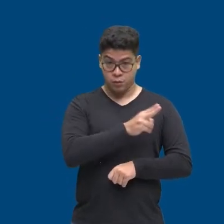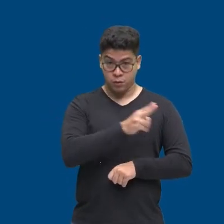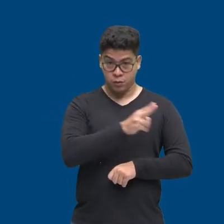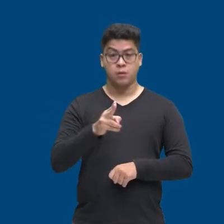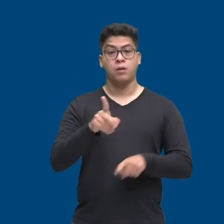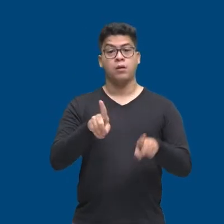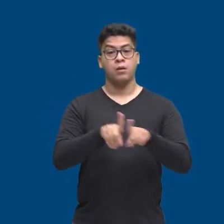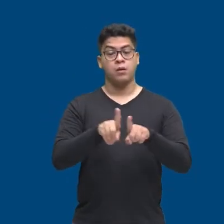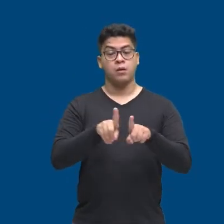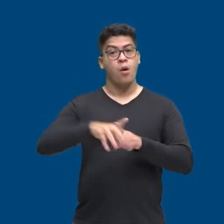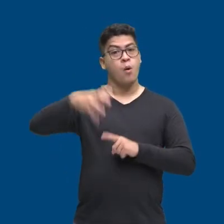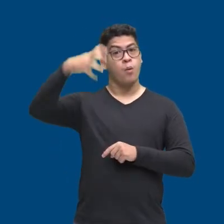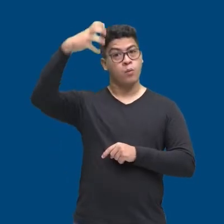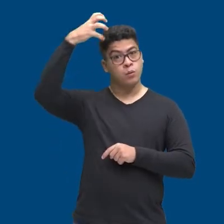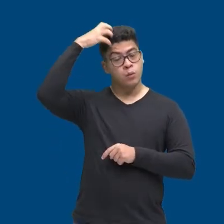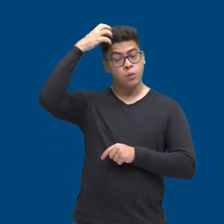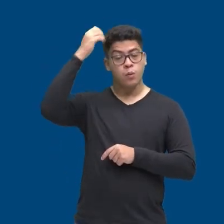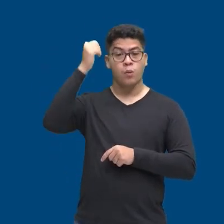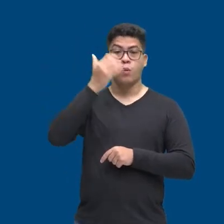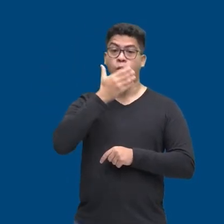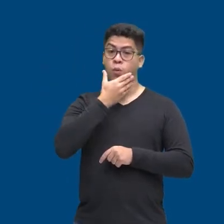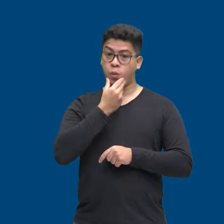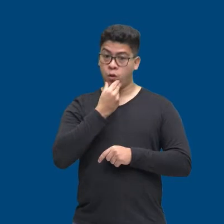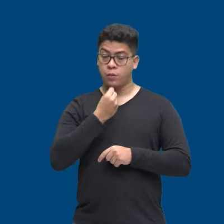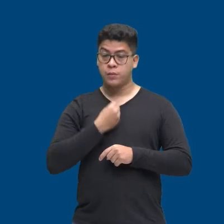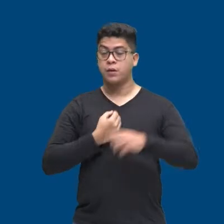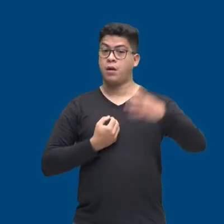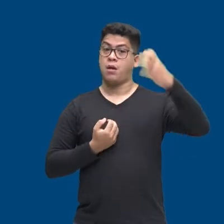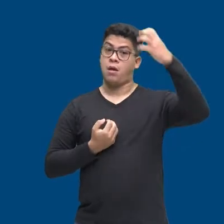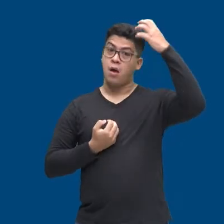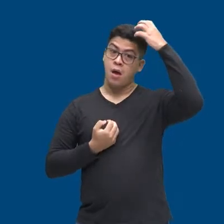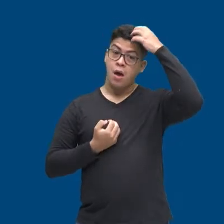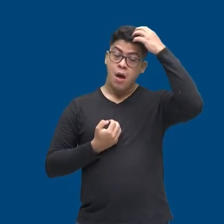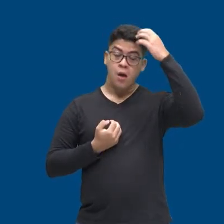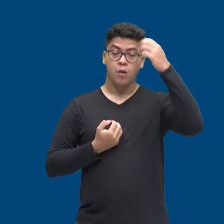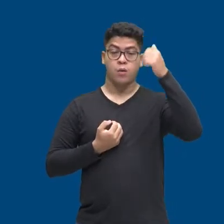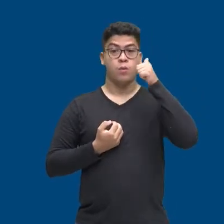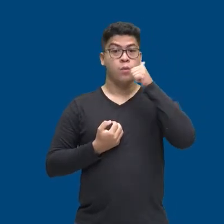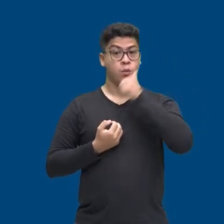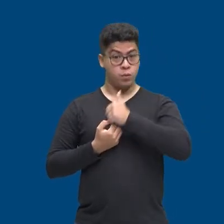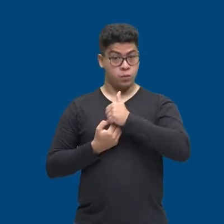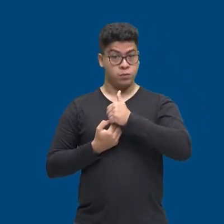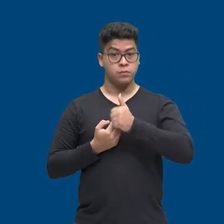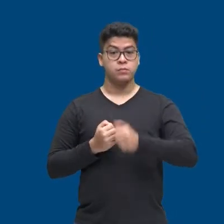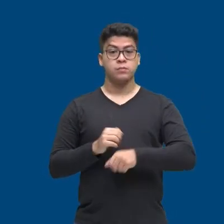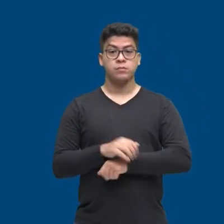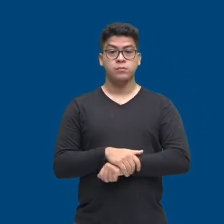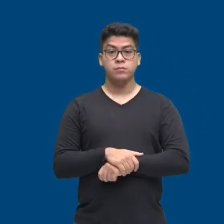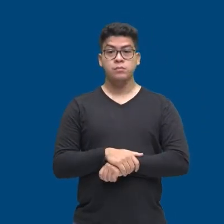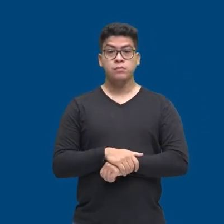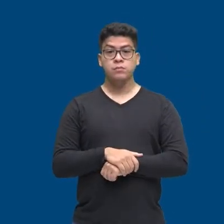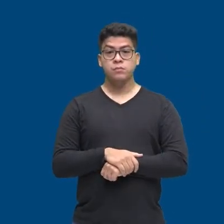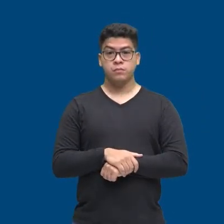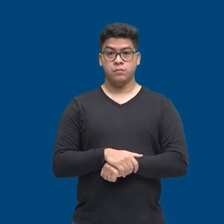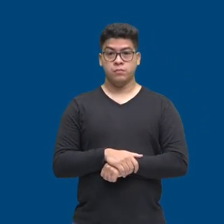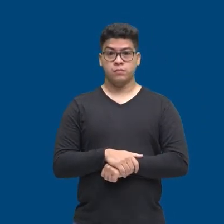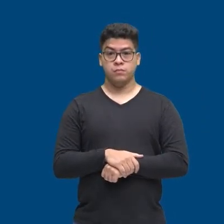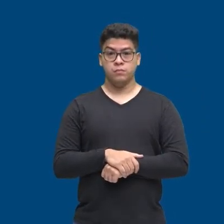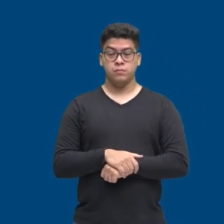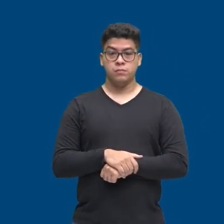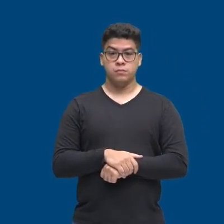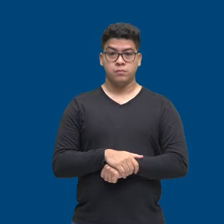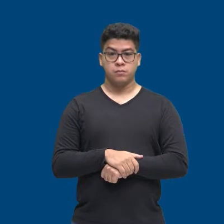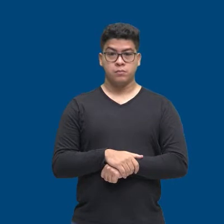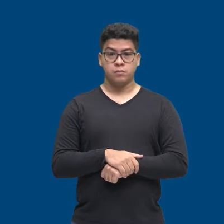né o rei EA rainha certo se organizar aqui para vocês observarem um pouquinho maior